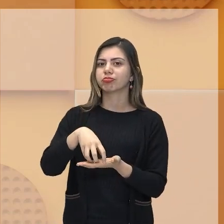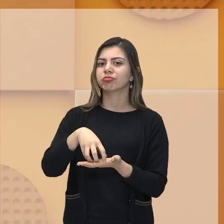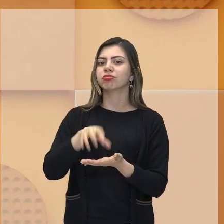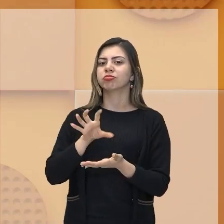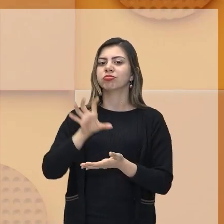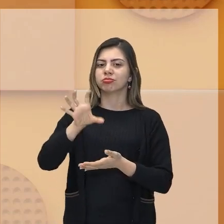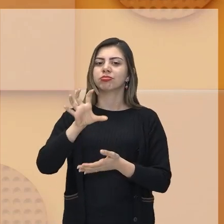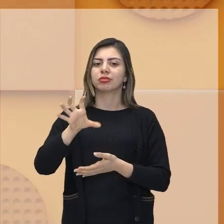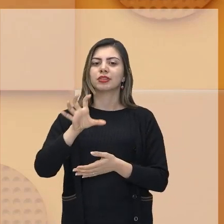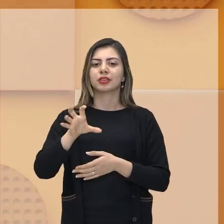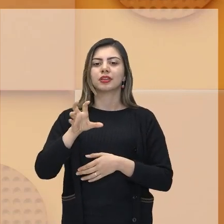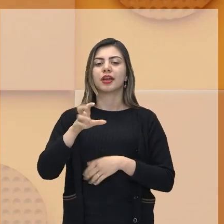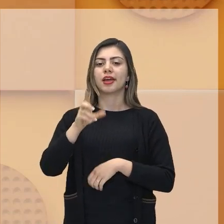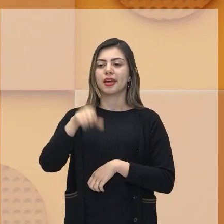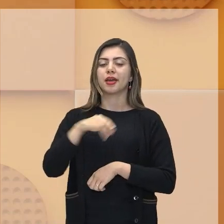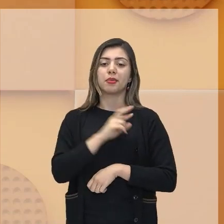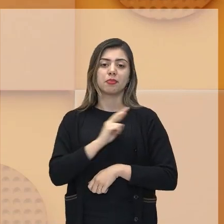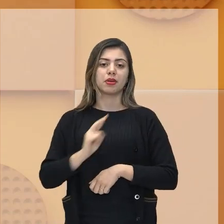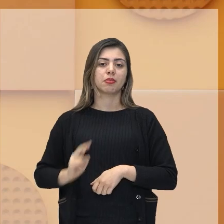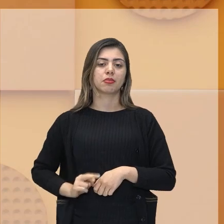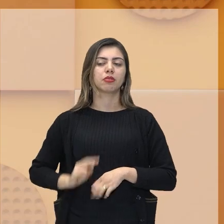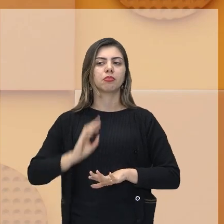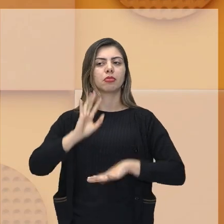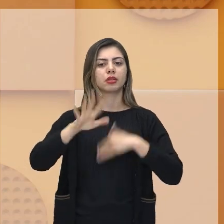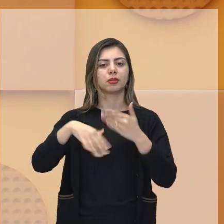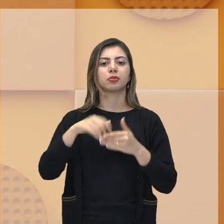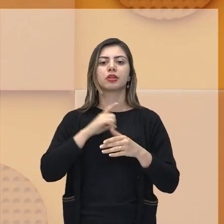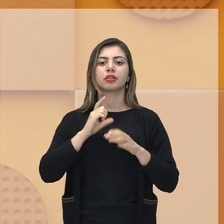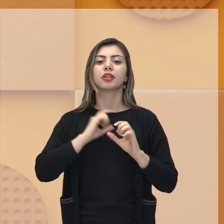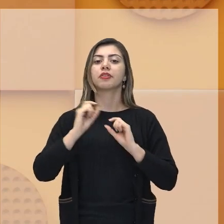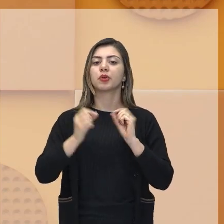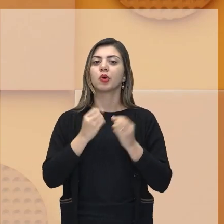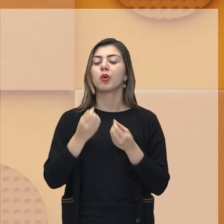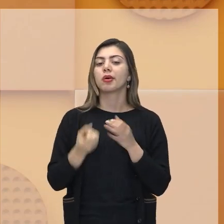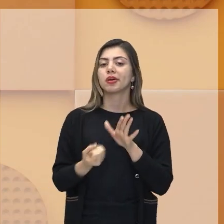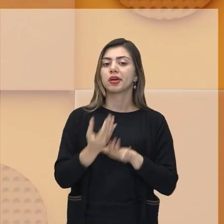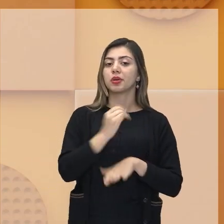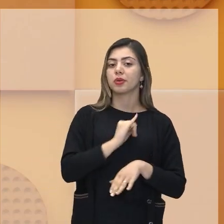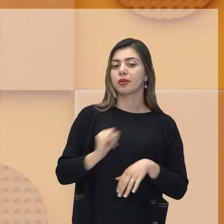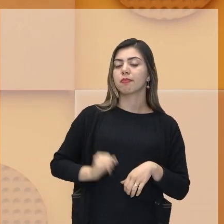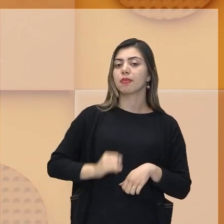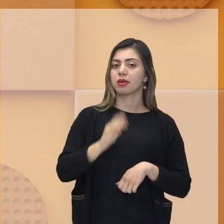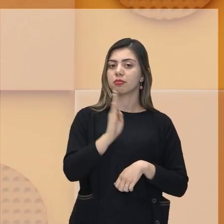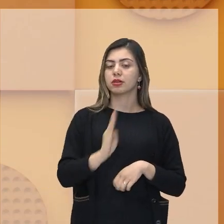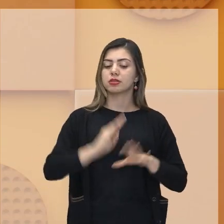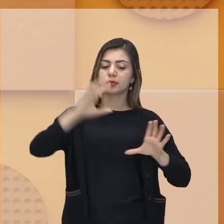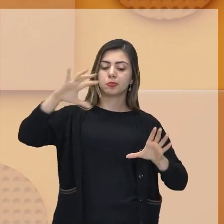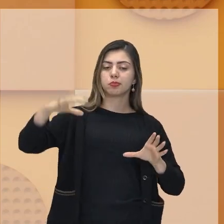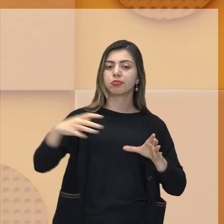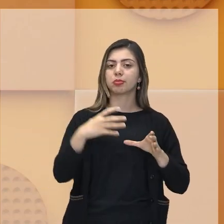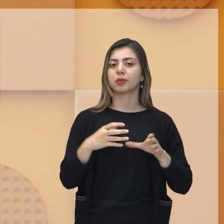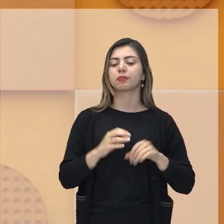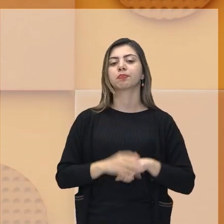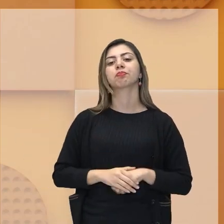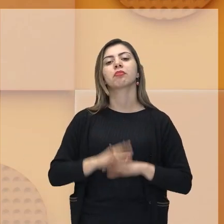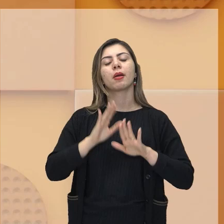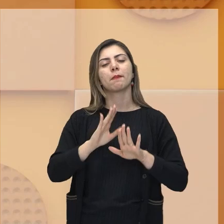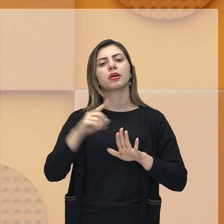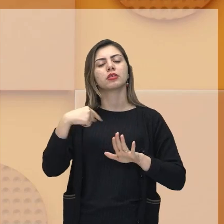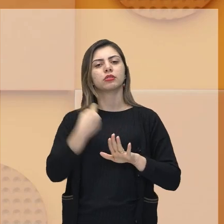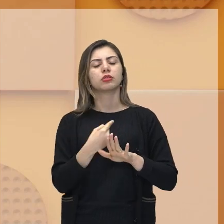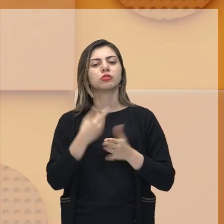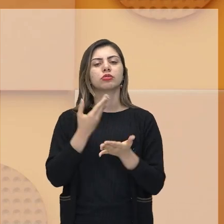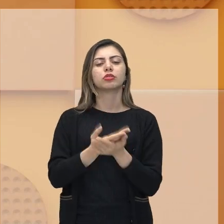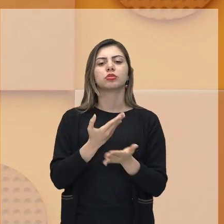seguida foi novamente incorporado ao território do Império Brasileiro. Mas a gente vai falar de